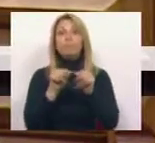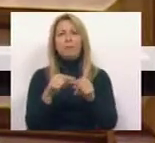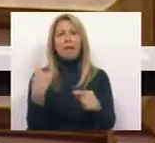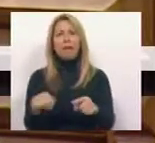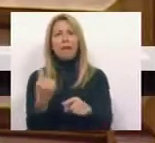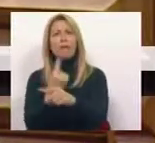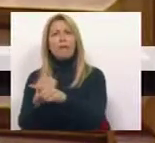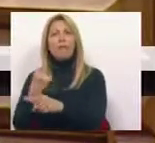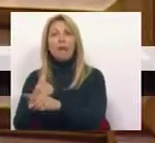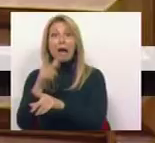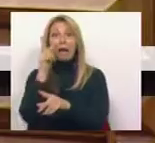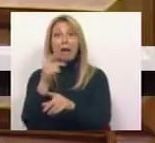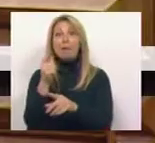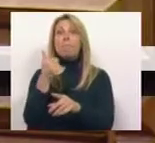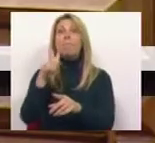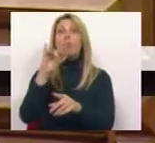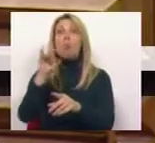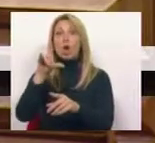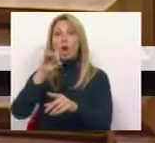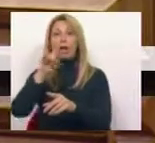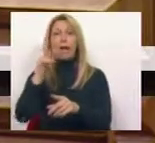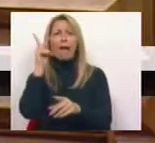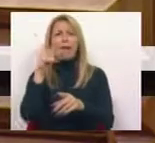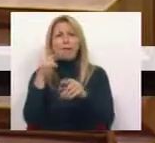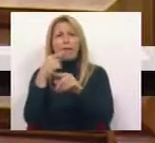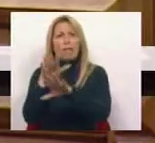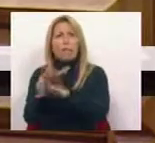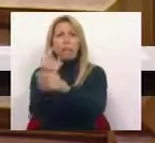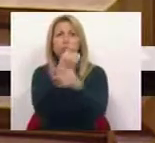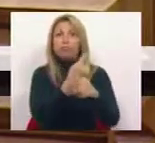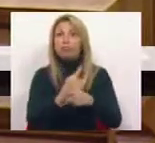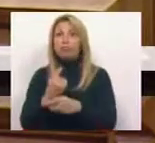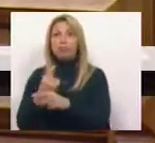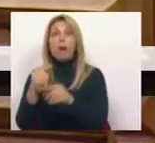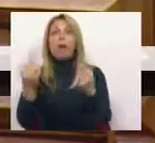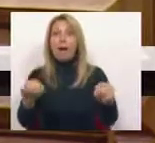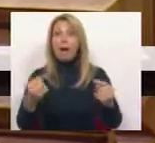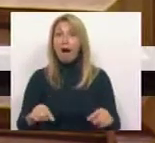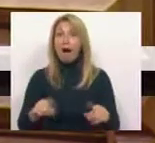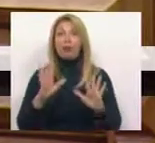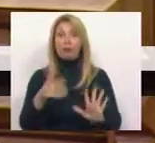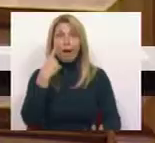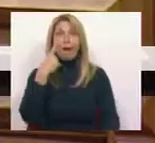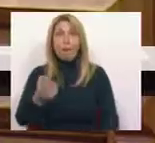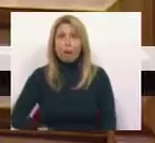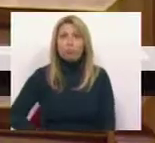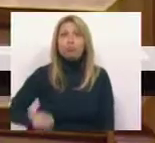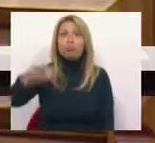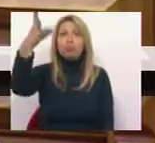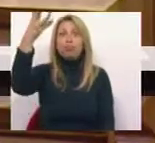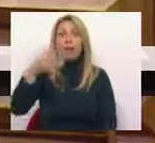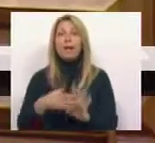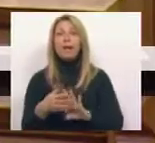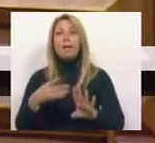diversidade biológica muito rica, própria dos sistemas estuarinos. Nela já foram identificadas centenas de espécies de